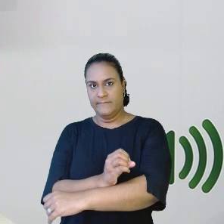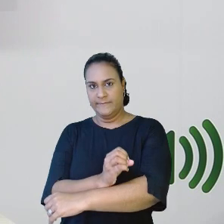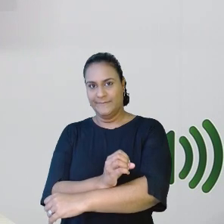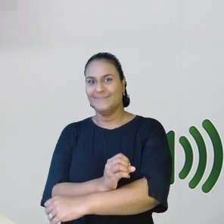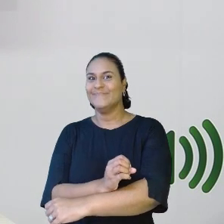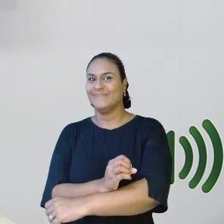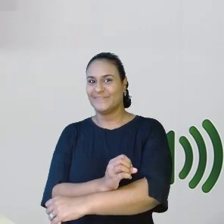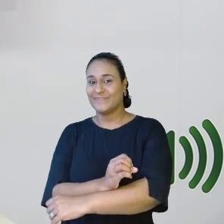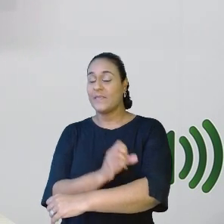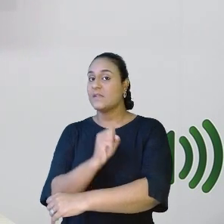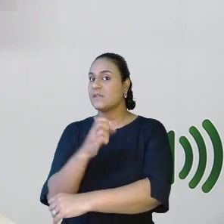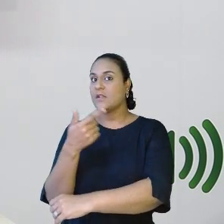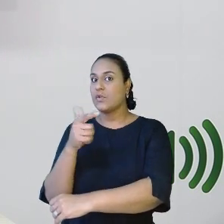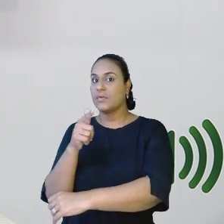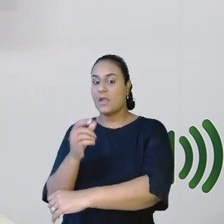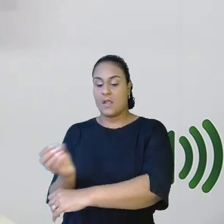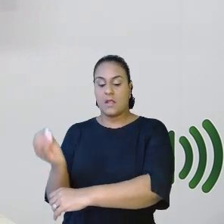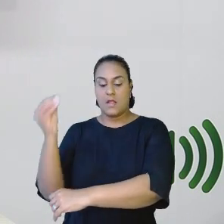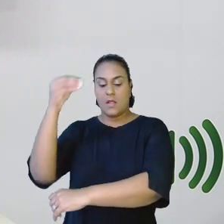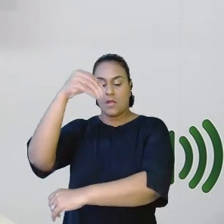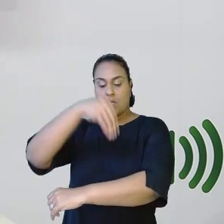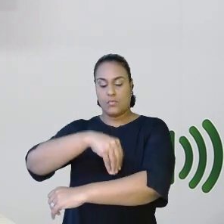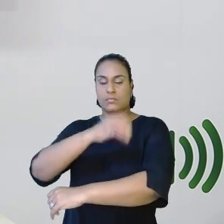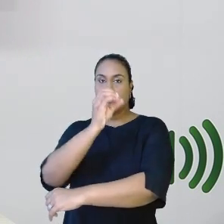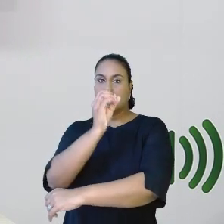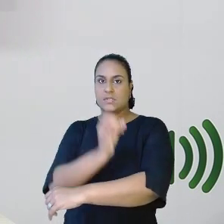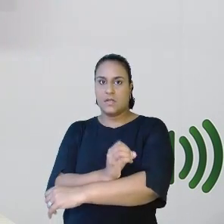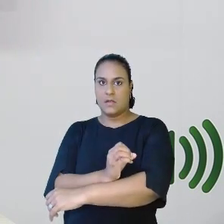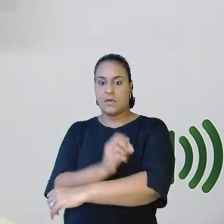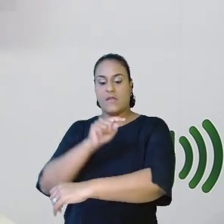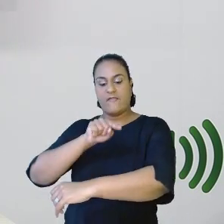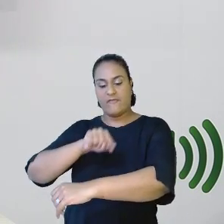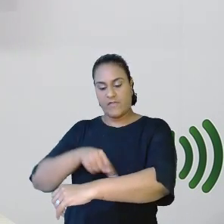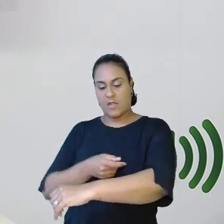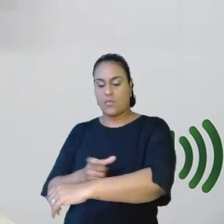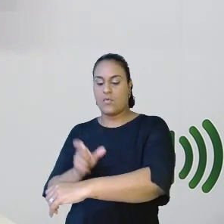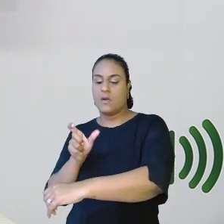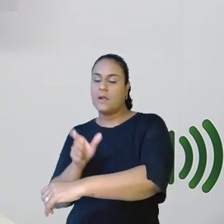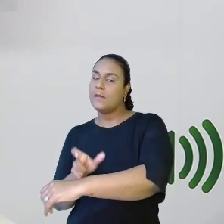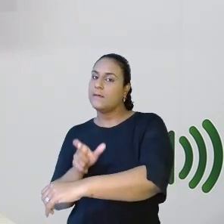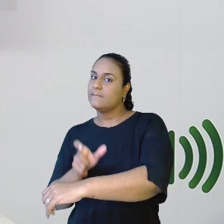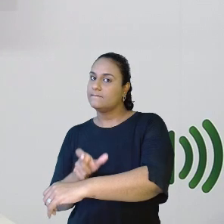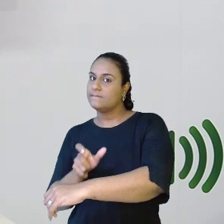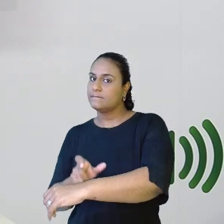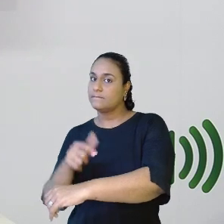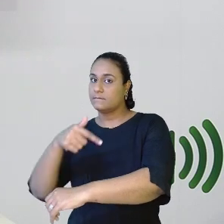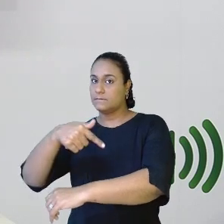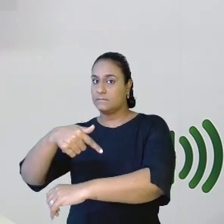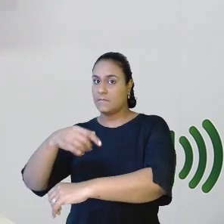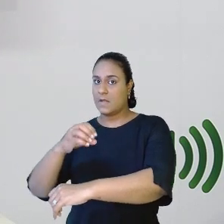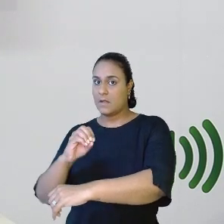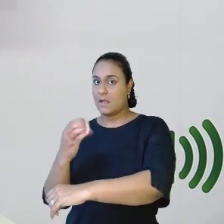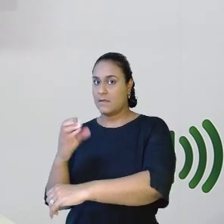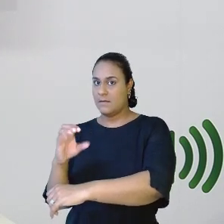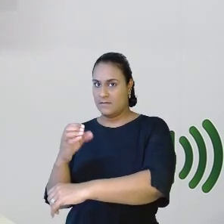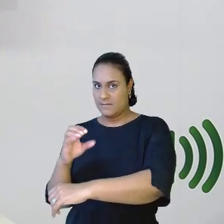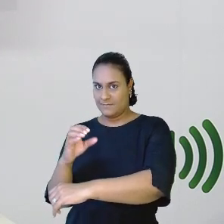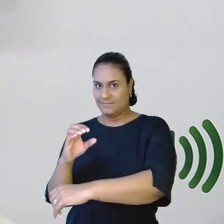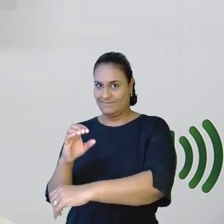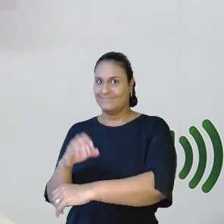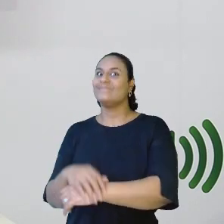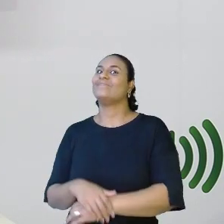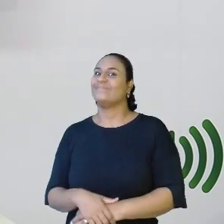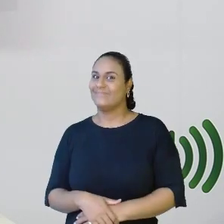não tivemos, colocamos o zero e depois a parte decimal, que foi 70 centavos